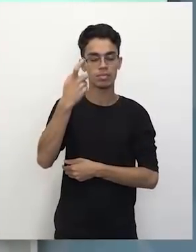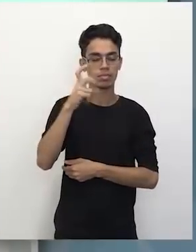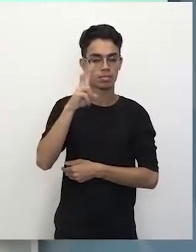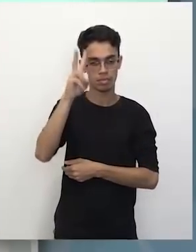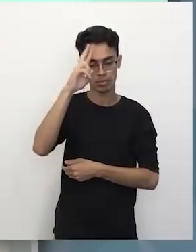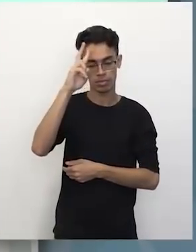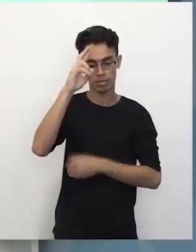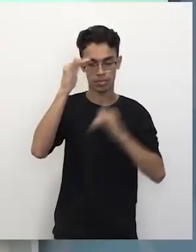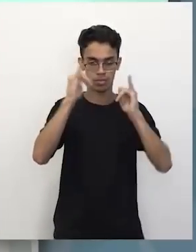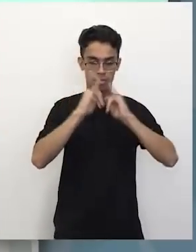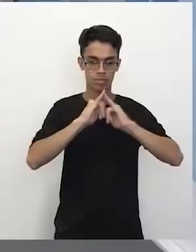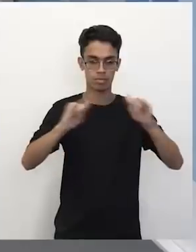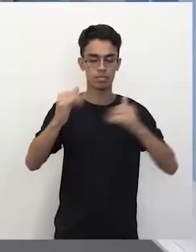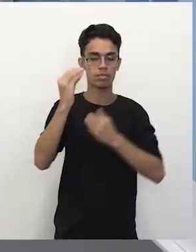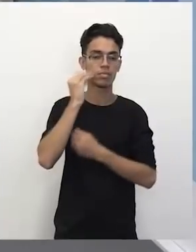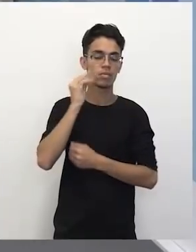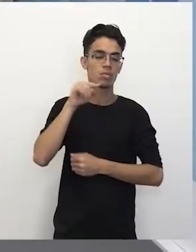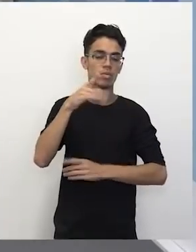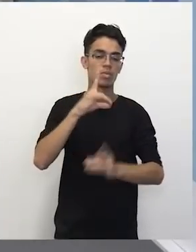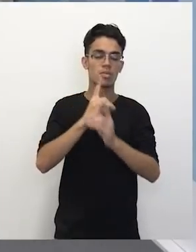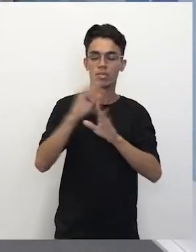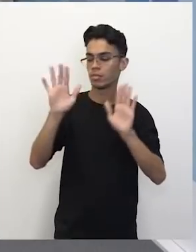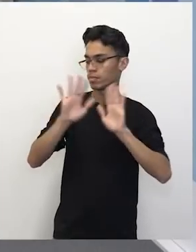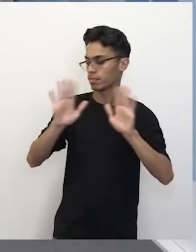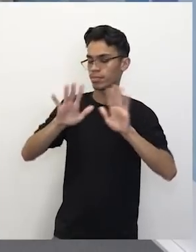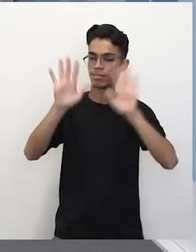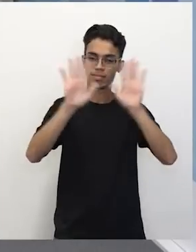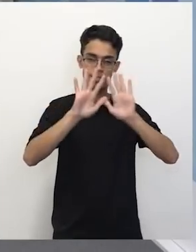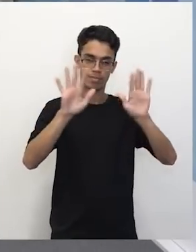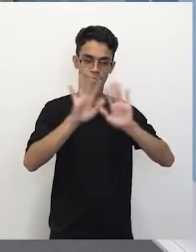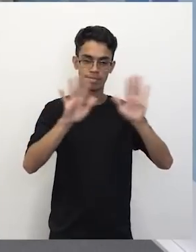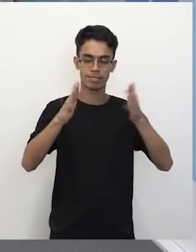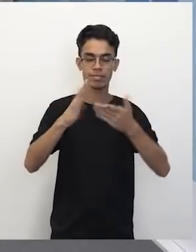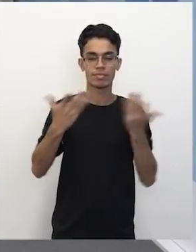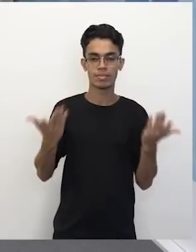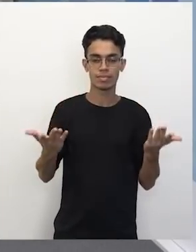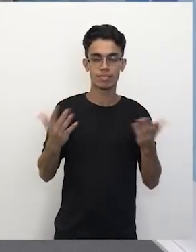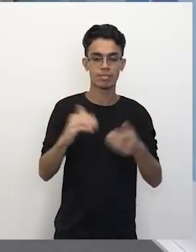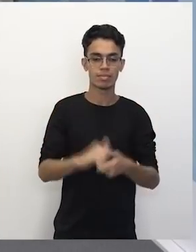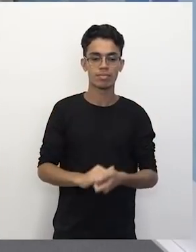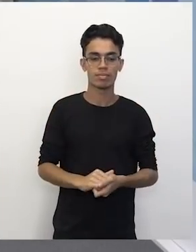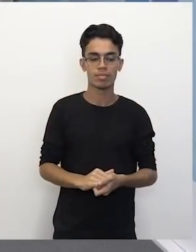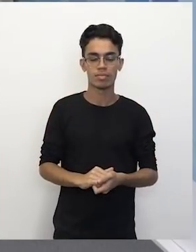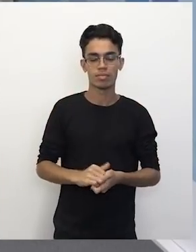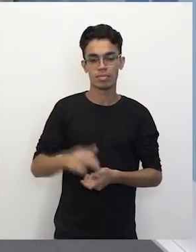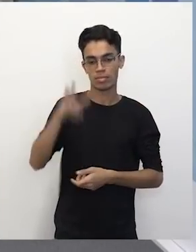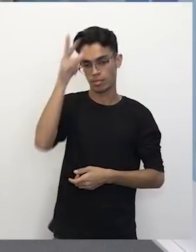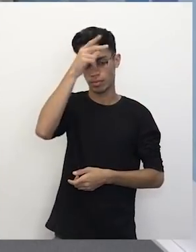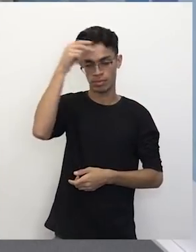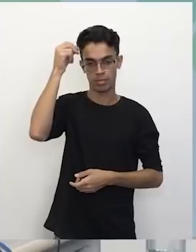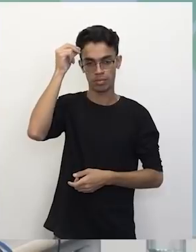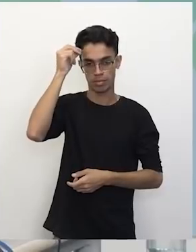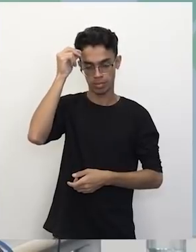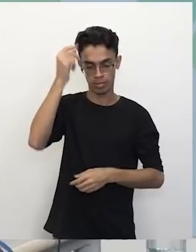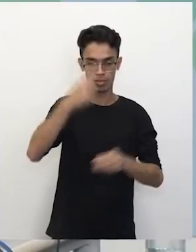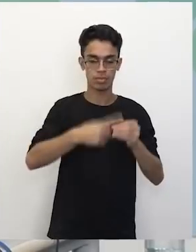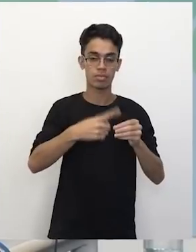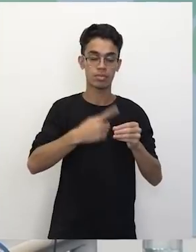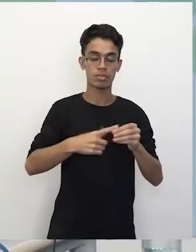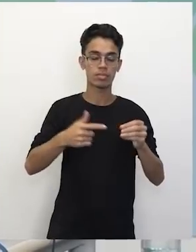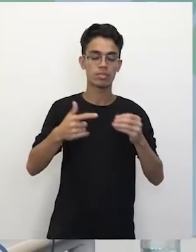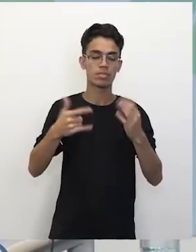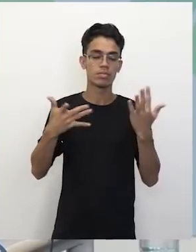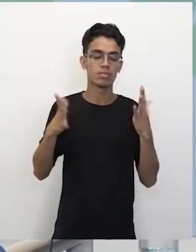segunda-feira. Um beijo e até a próxima. Tchau, Osmar. Tchau, Viviane. Ó, pessoal que foi aqui das prefeituras que anteciparam, as cidades que